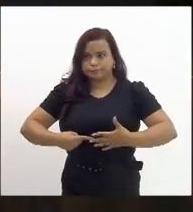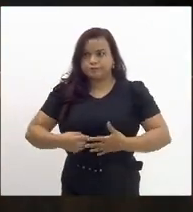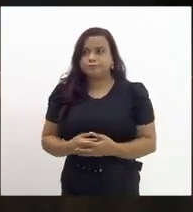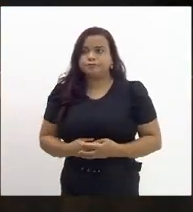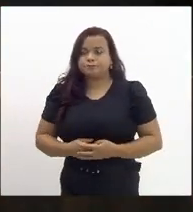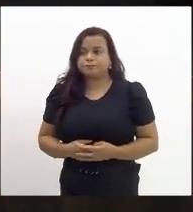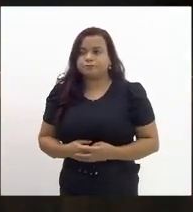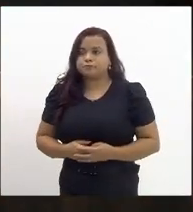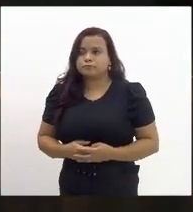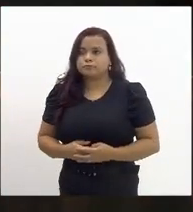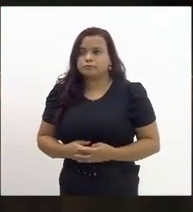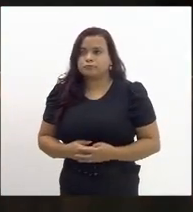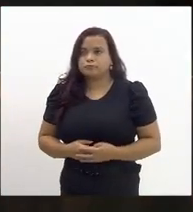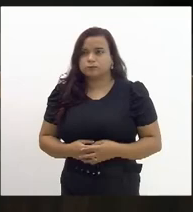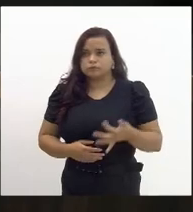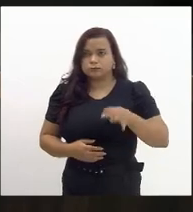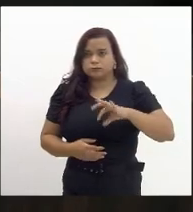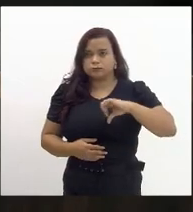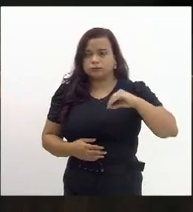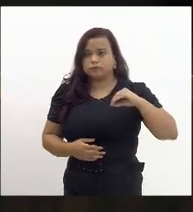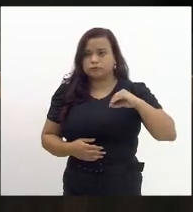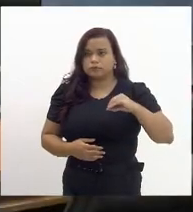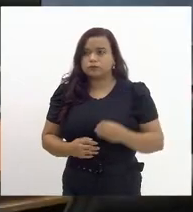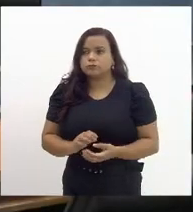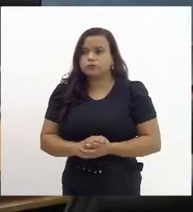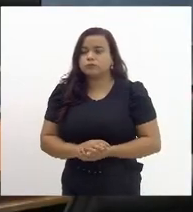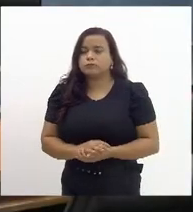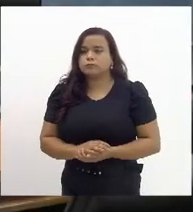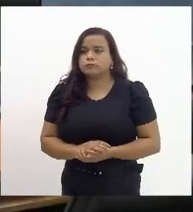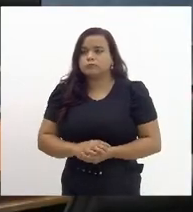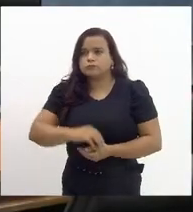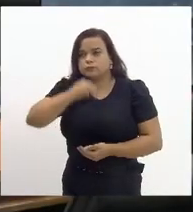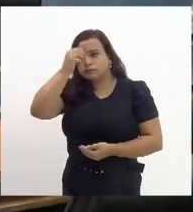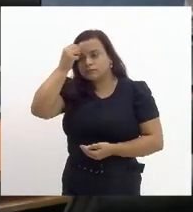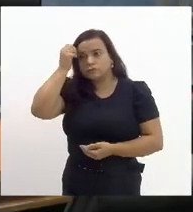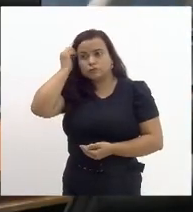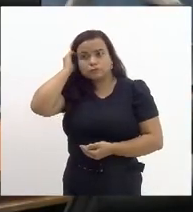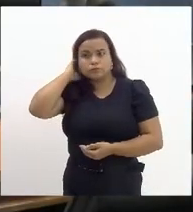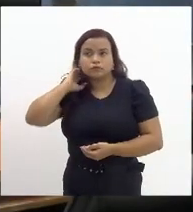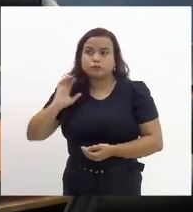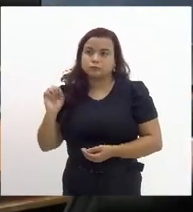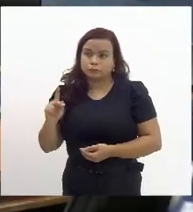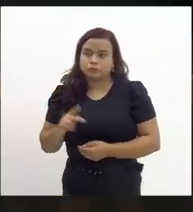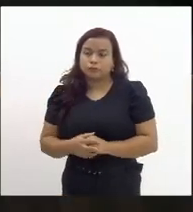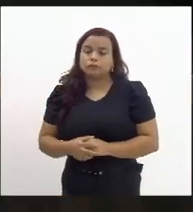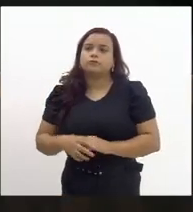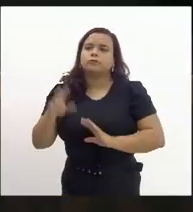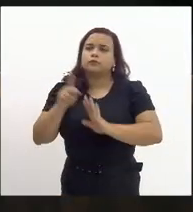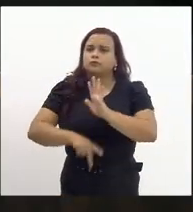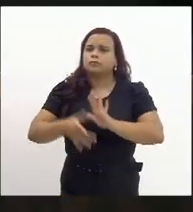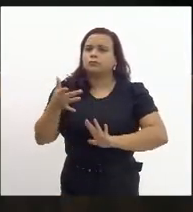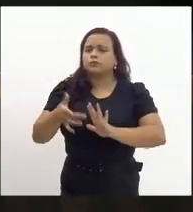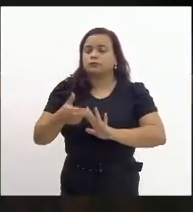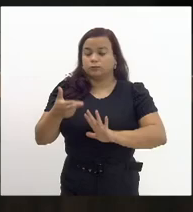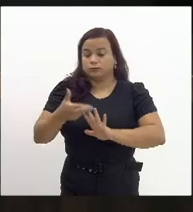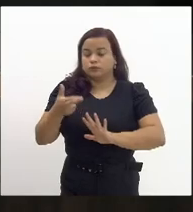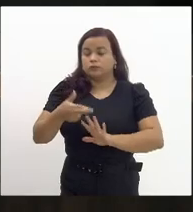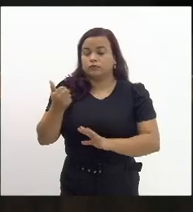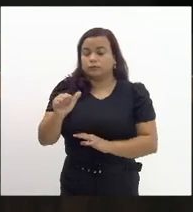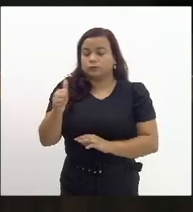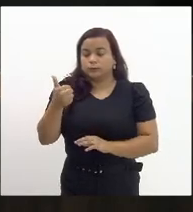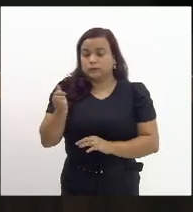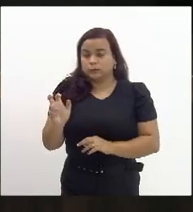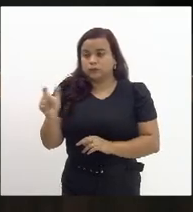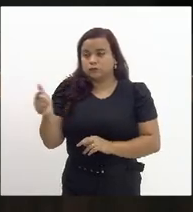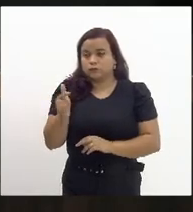Abstenção do 1090. Ok. Projeto de resolução 11.15.22, de autoria da deputada